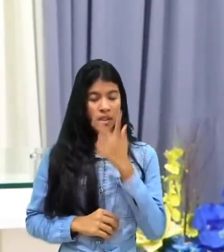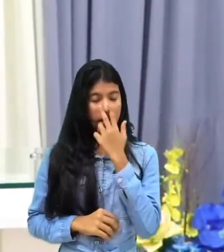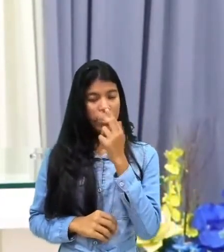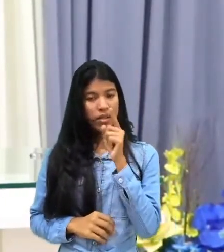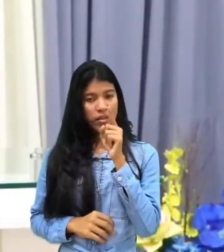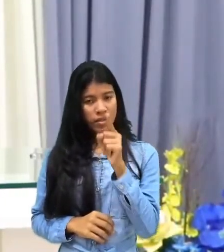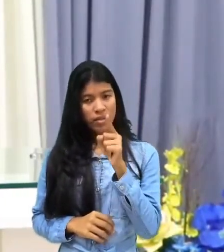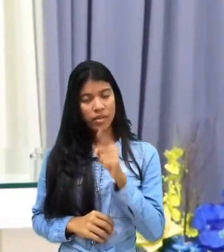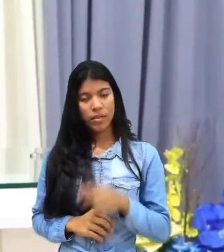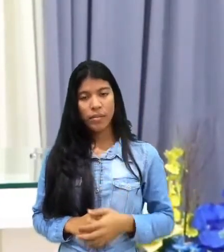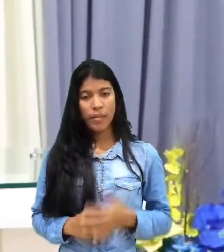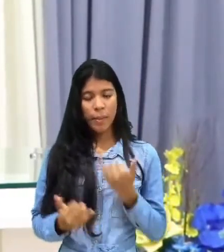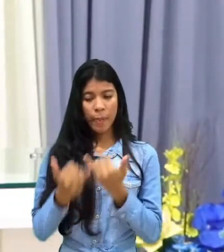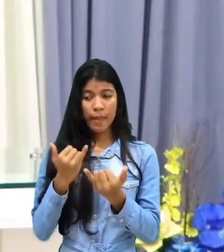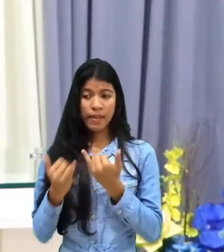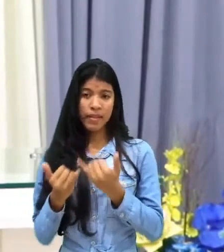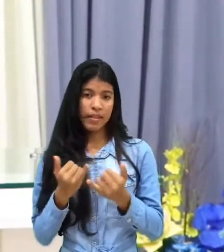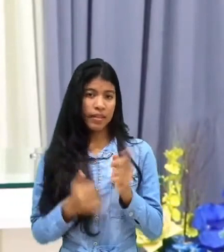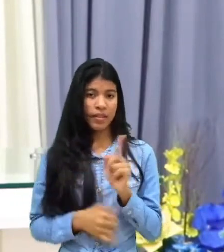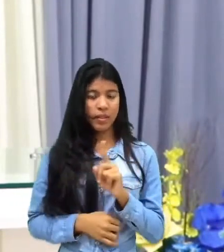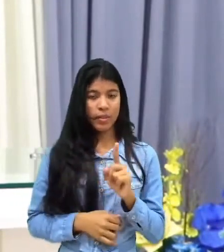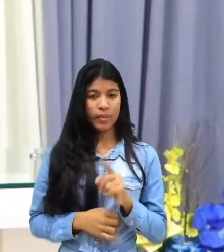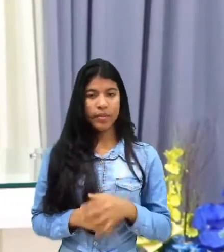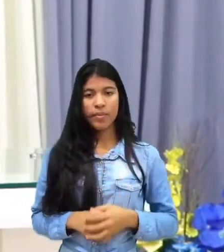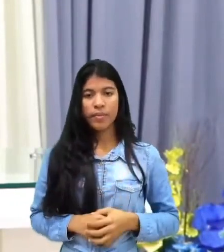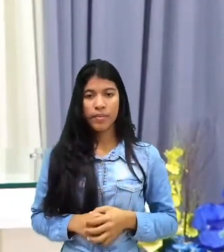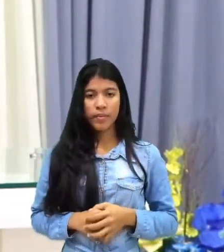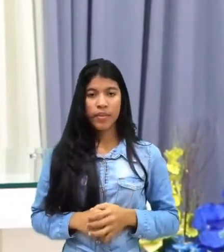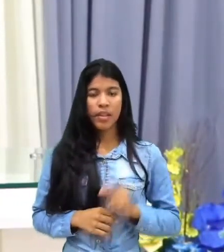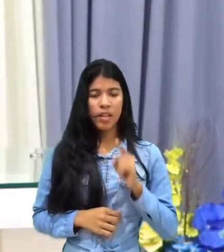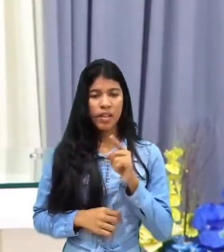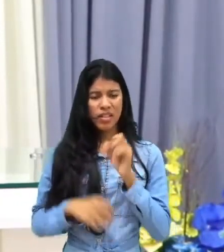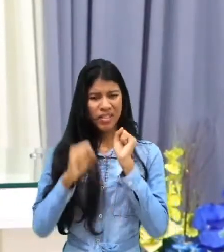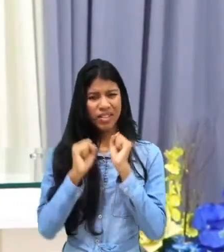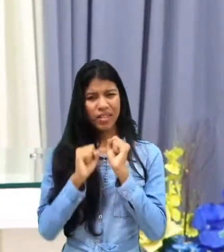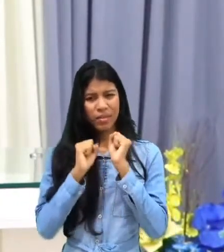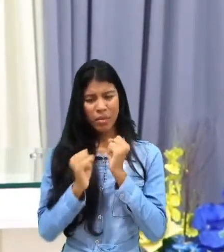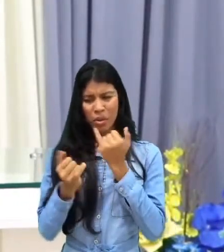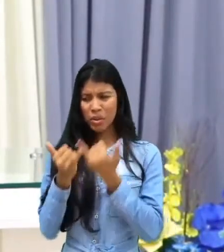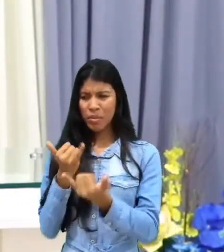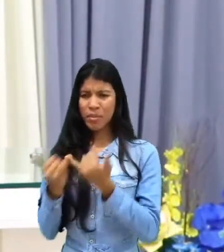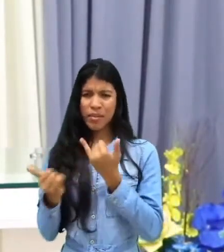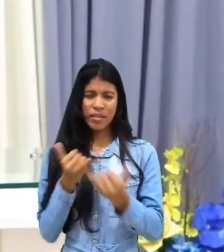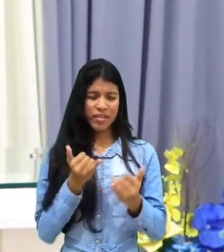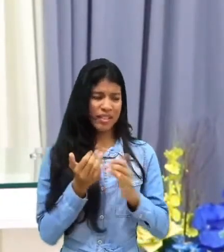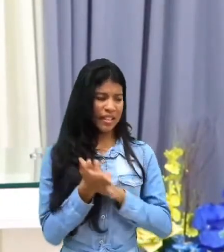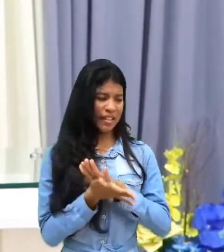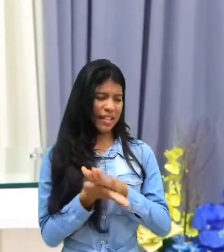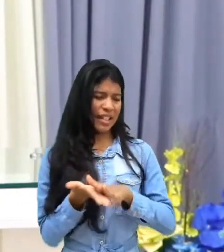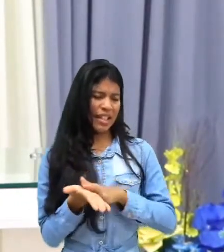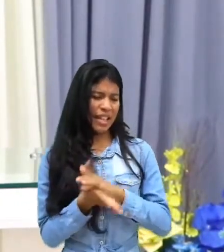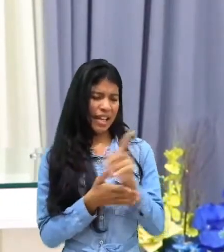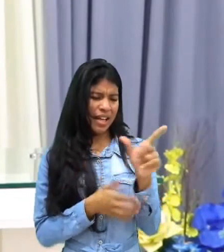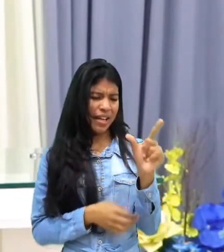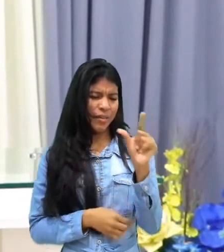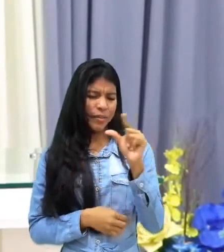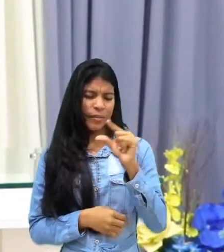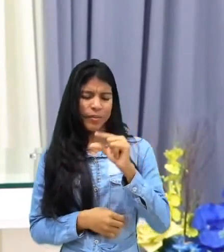ou então pareça que não. Você pode até parecer que não vai dar em nada, que é daí para